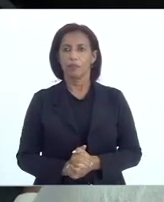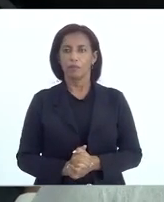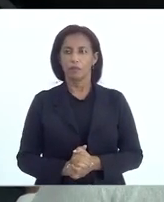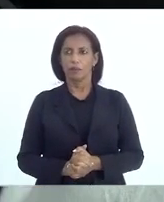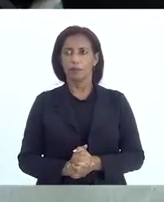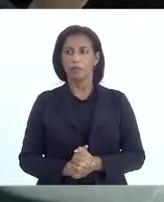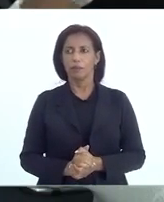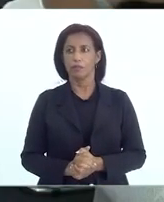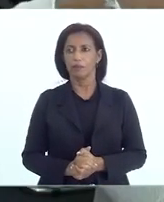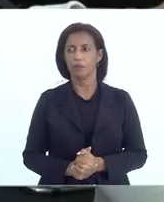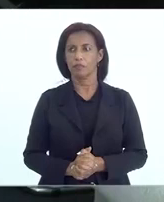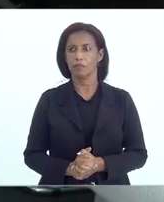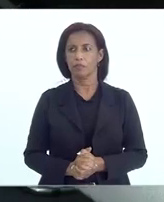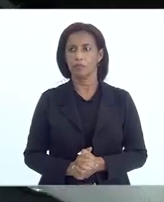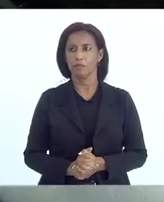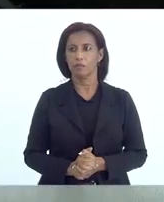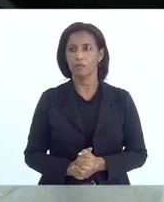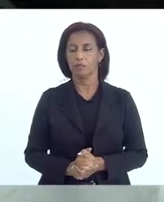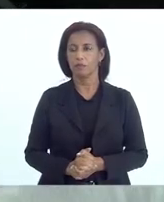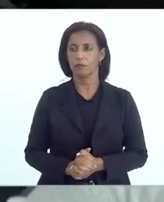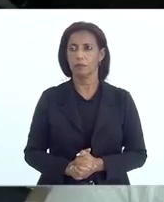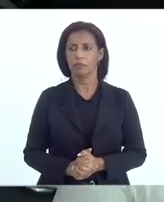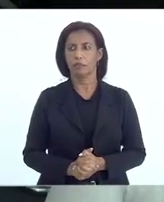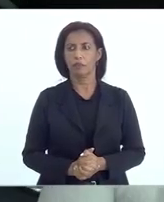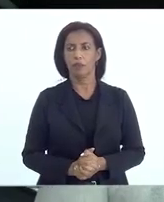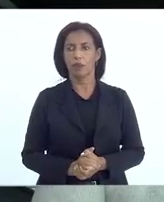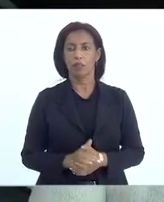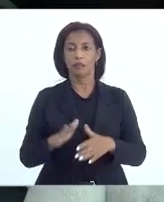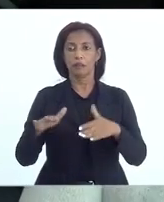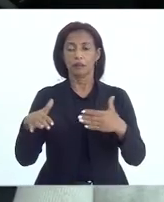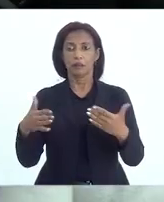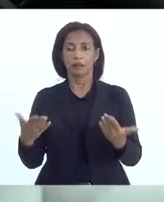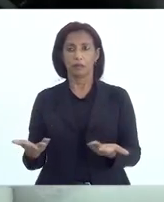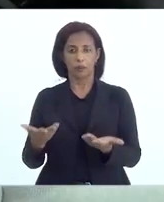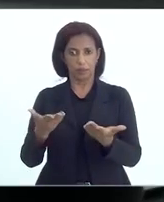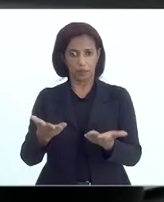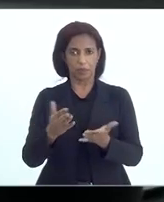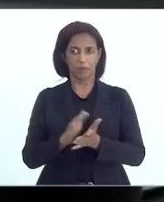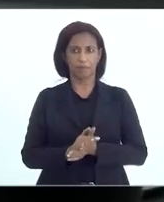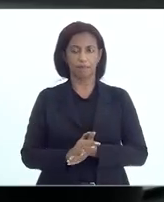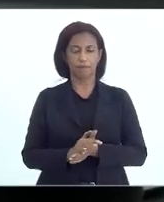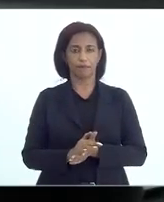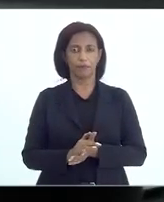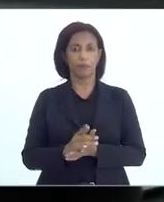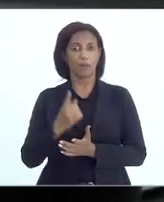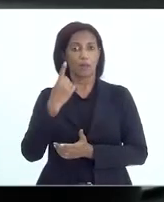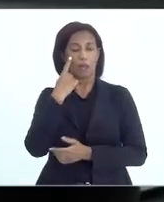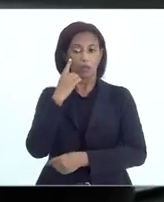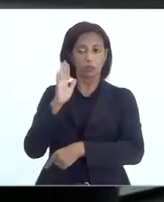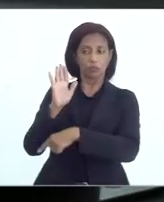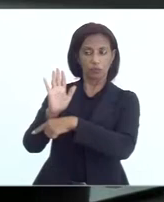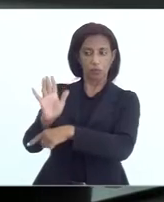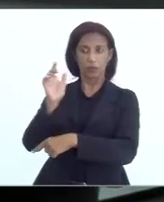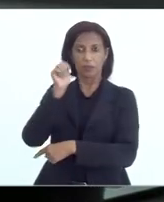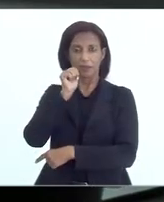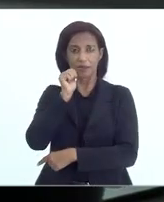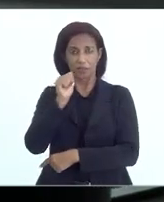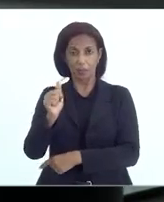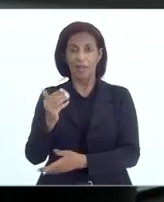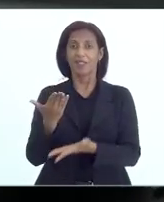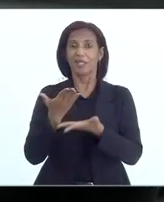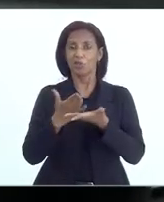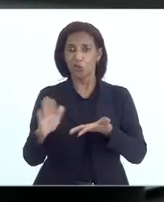Oi sinhá Ah é Então assim a gente atendendo essas mulheres neste momento ainda